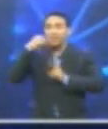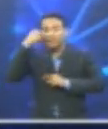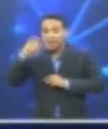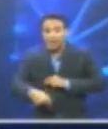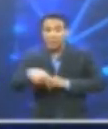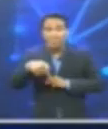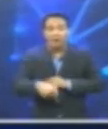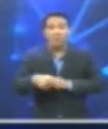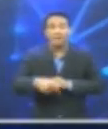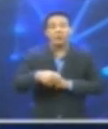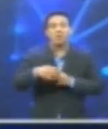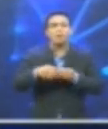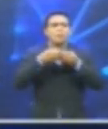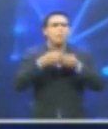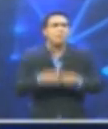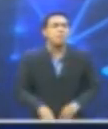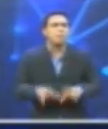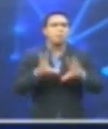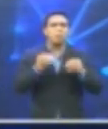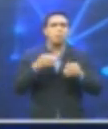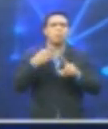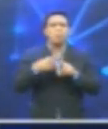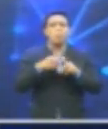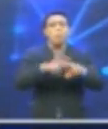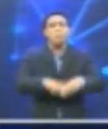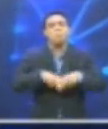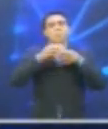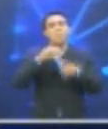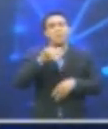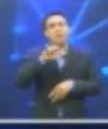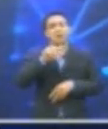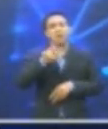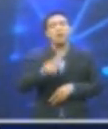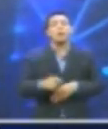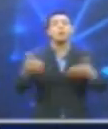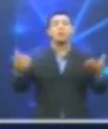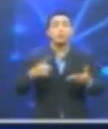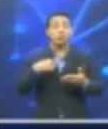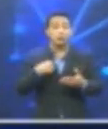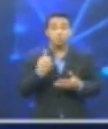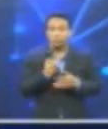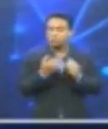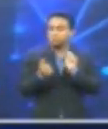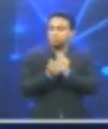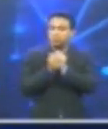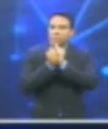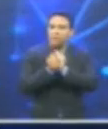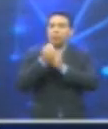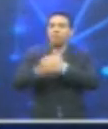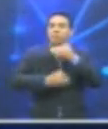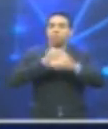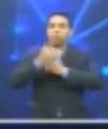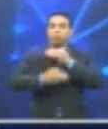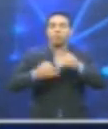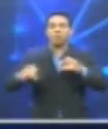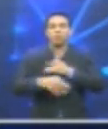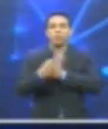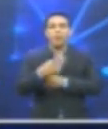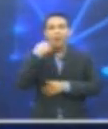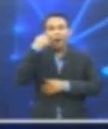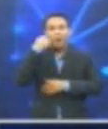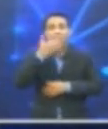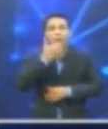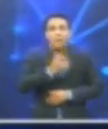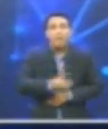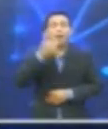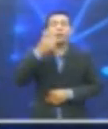prefeita que o senhor apoiou e elegeu, Micarla, e nós fomos juntos recuperar, resgatar a cidade de Natal, o que nós estamos fazendo. O